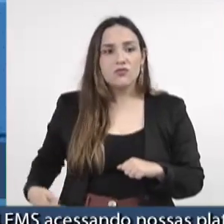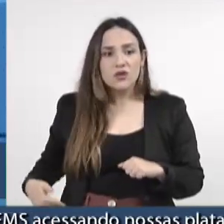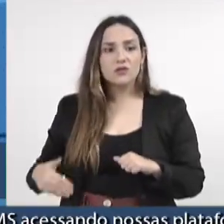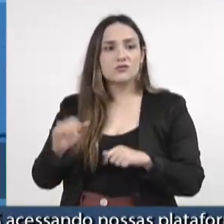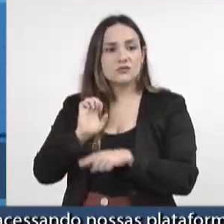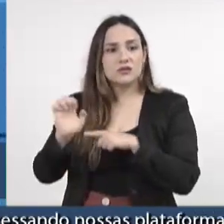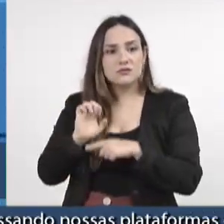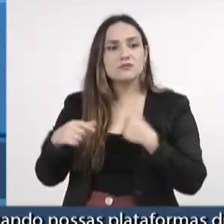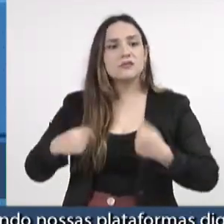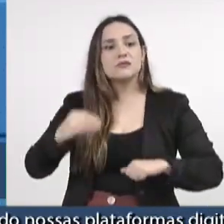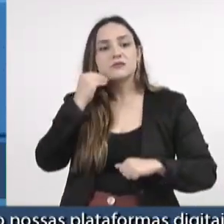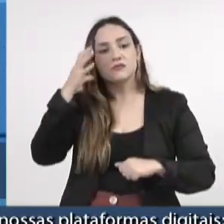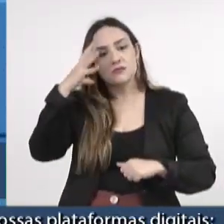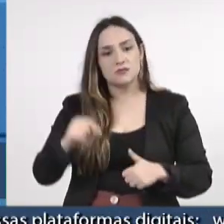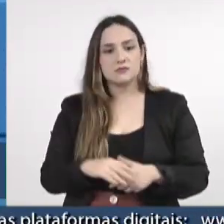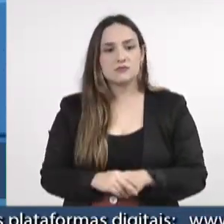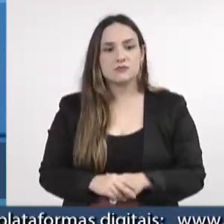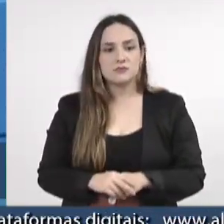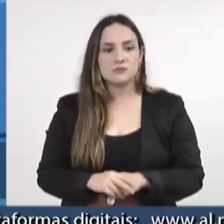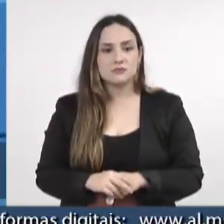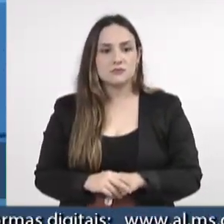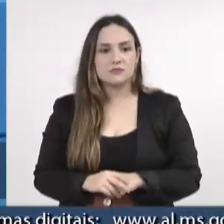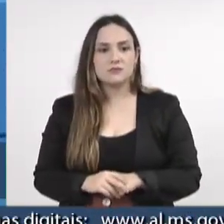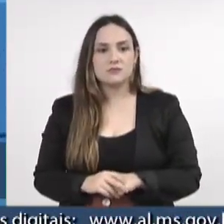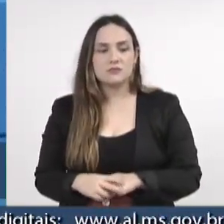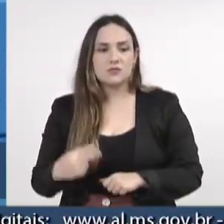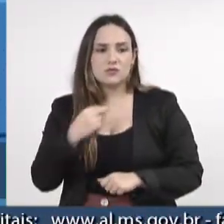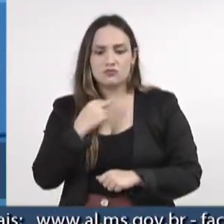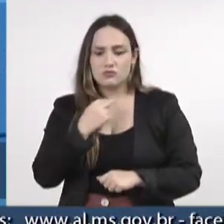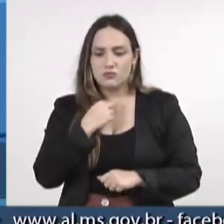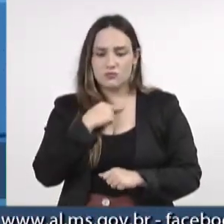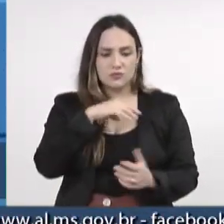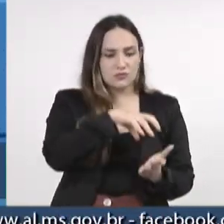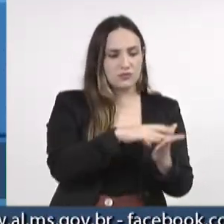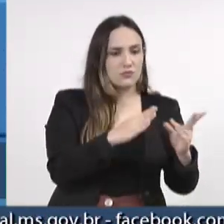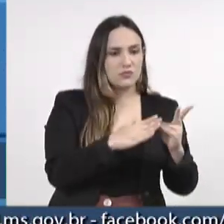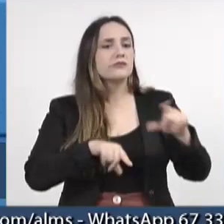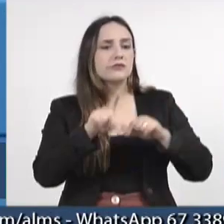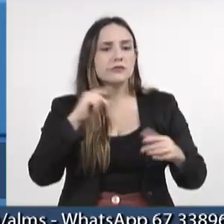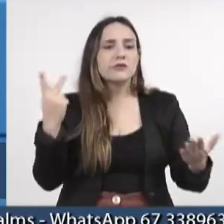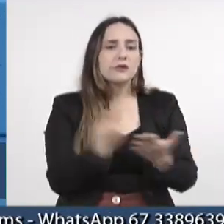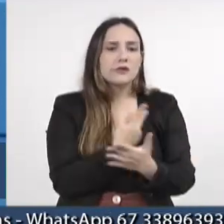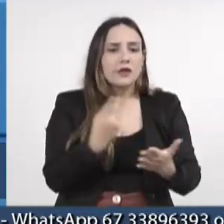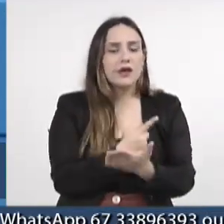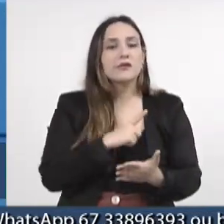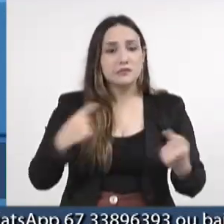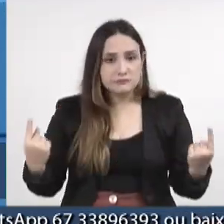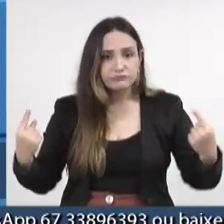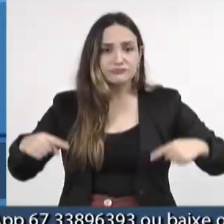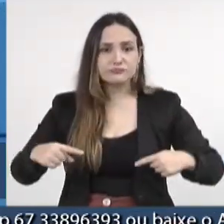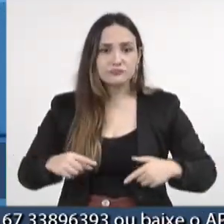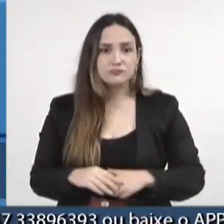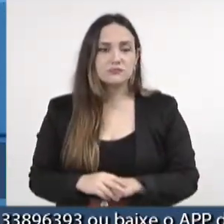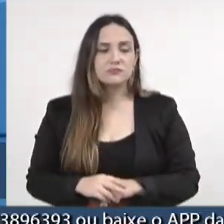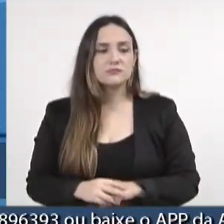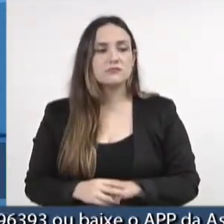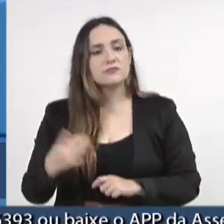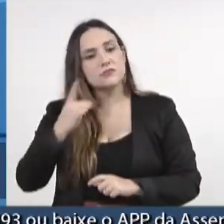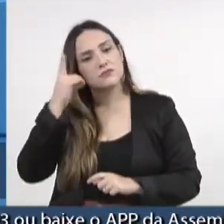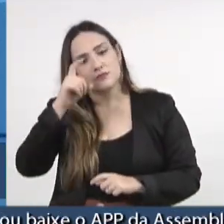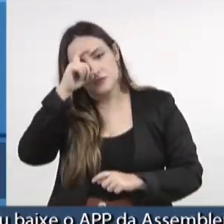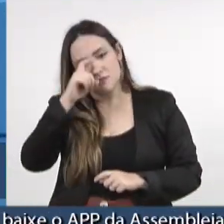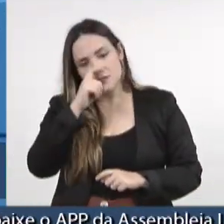de Estado de Segurança Pública e de Justiça certamente vai tomar providências com relação a isso, e